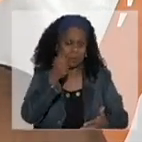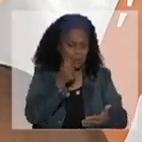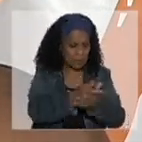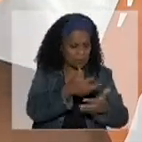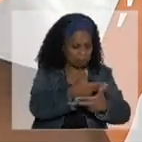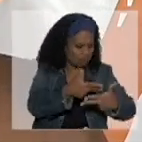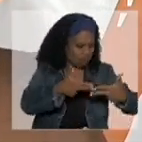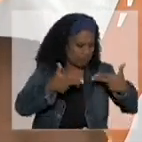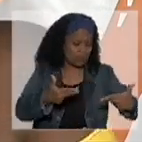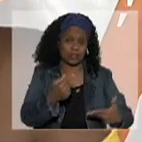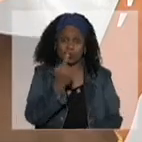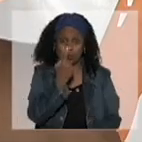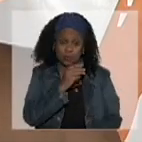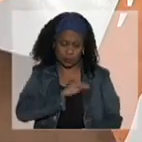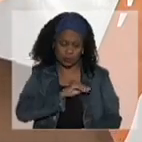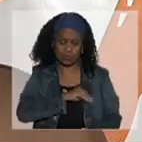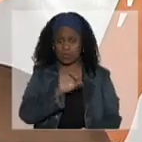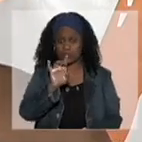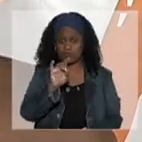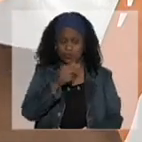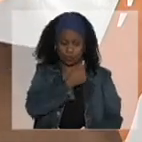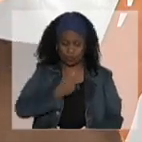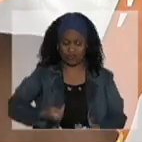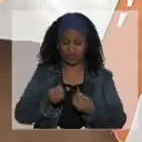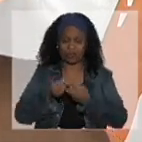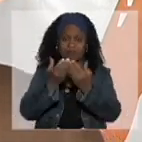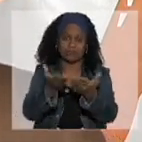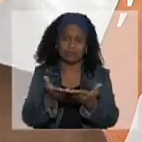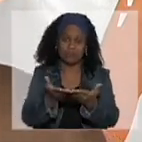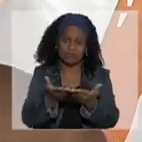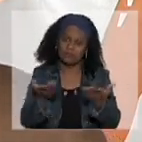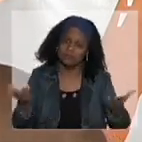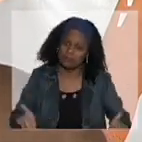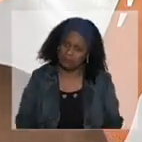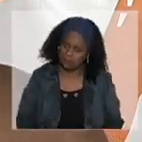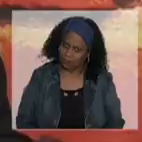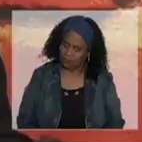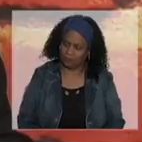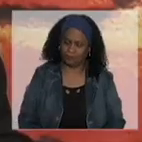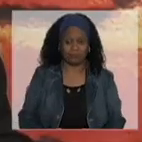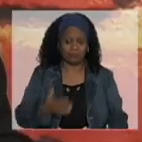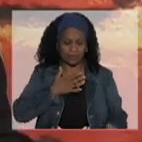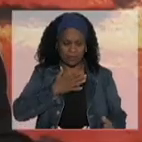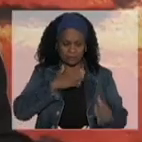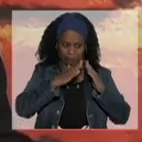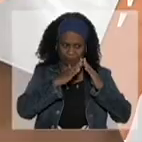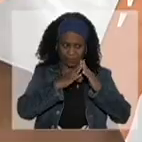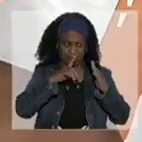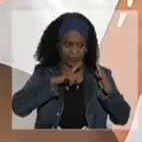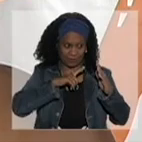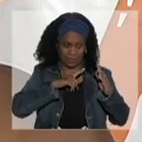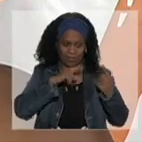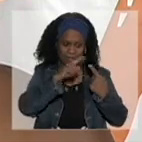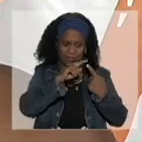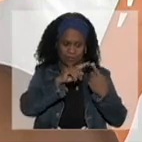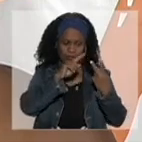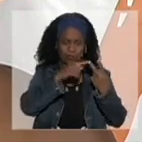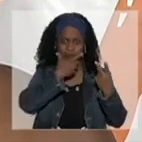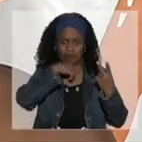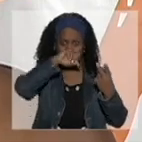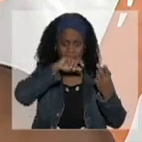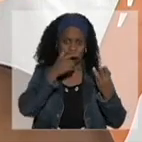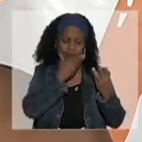para pagar as contas com o salário mínimo que o governo oferece pra gente na sua casa são quantas pessoas na minha casa hoje está morando